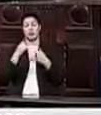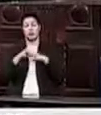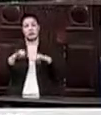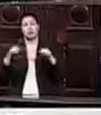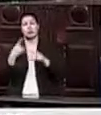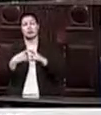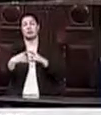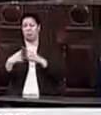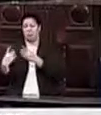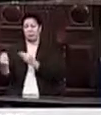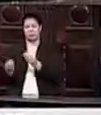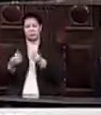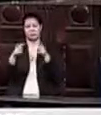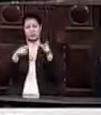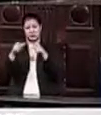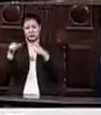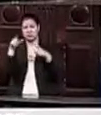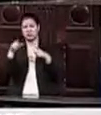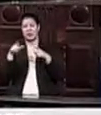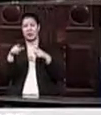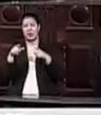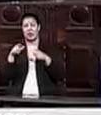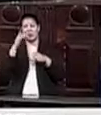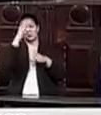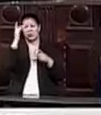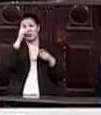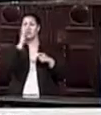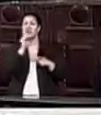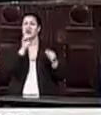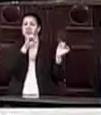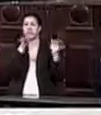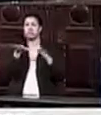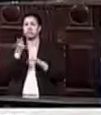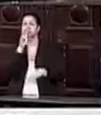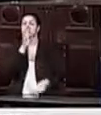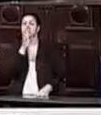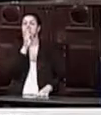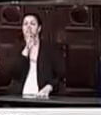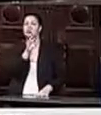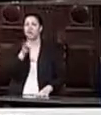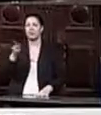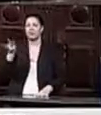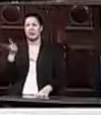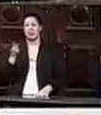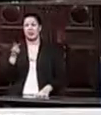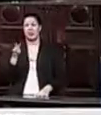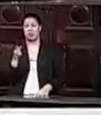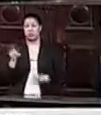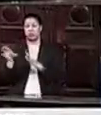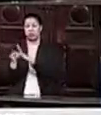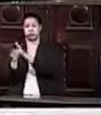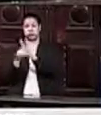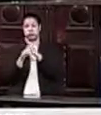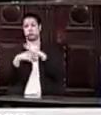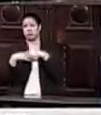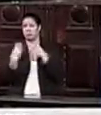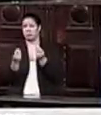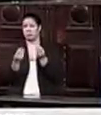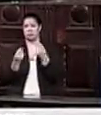de assaltos em pontos turísticos dessa cidade, e se o turismo pode ser uma